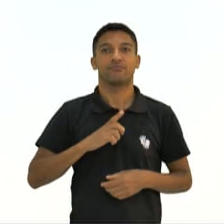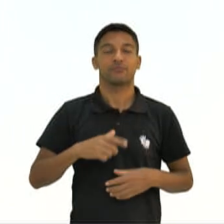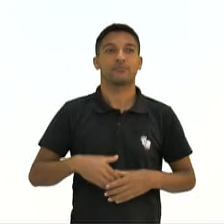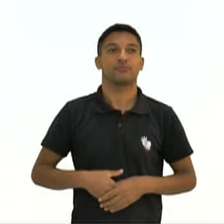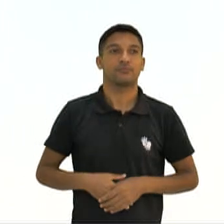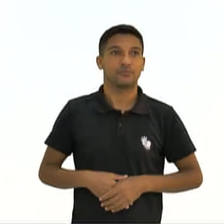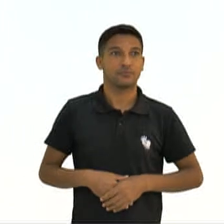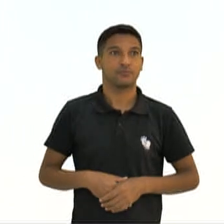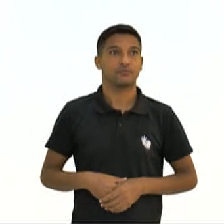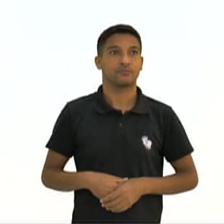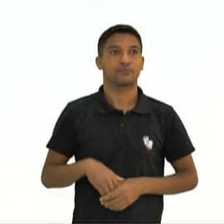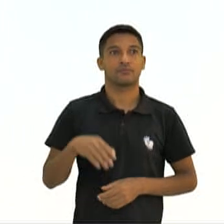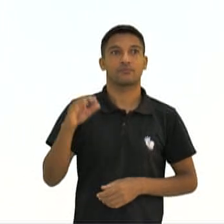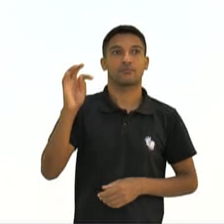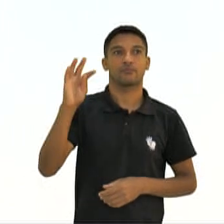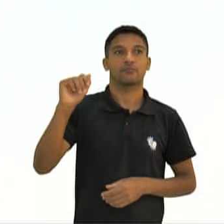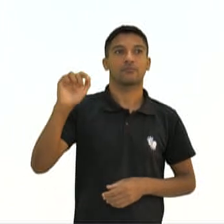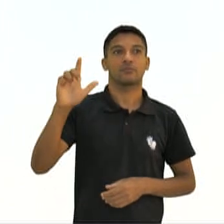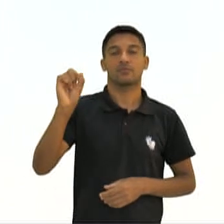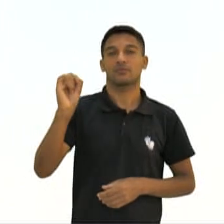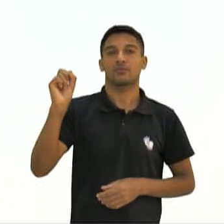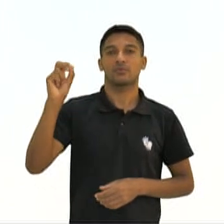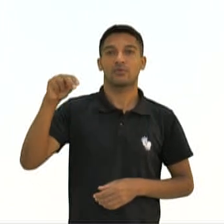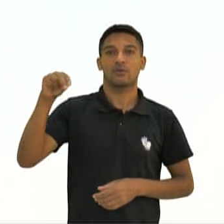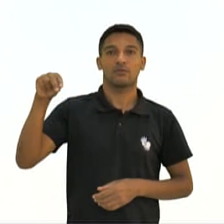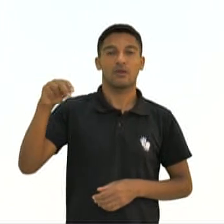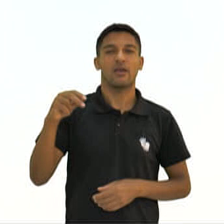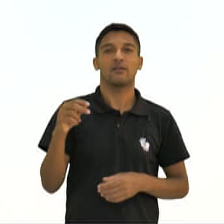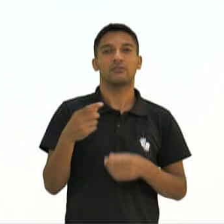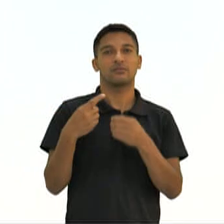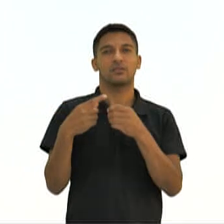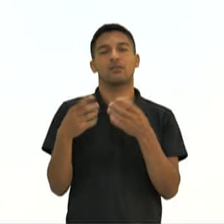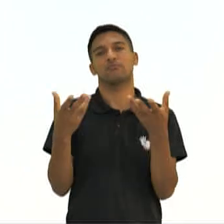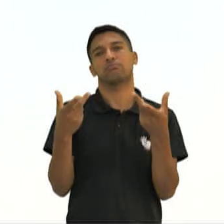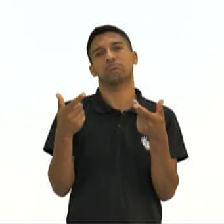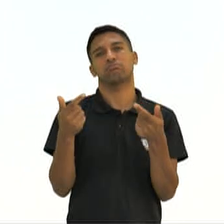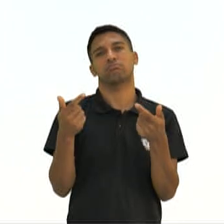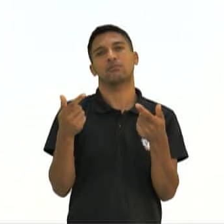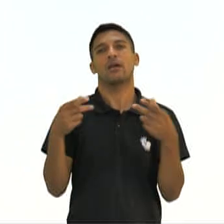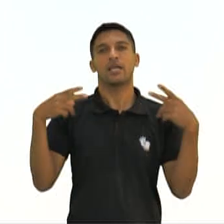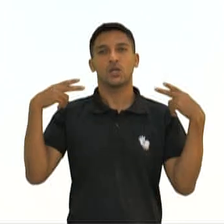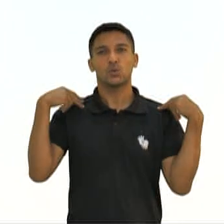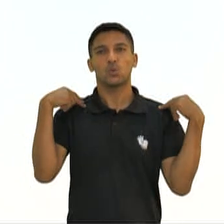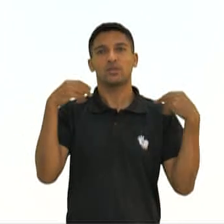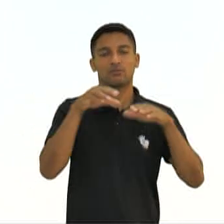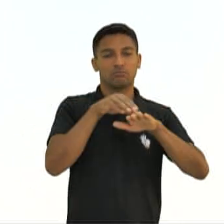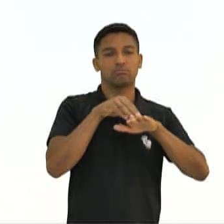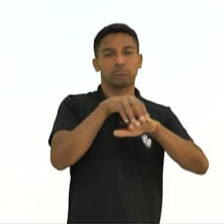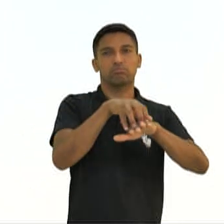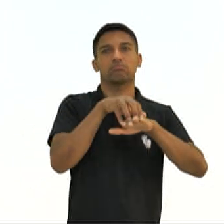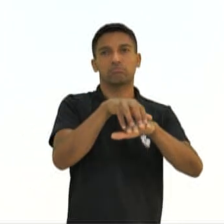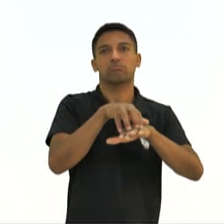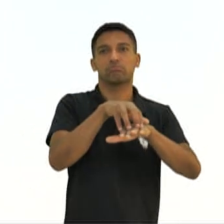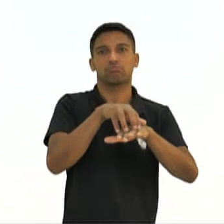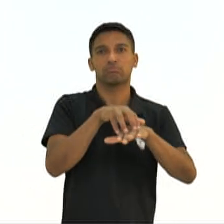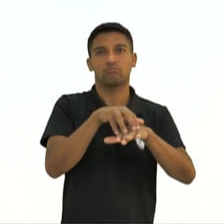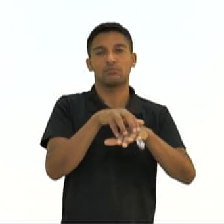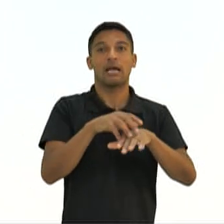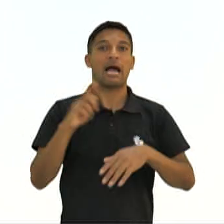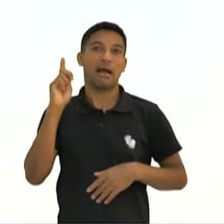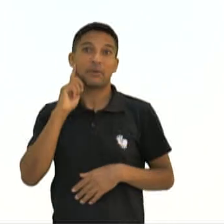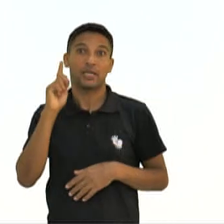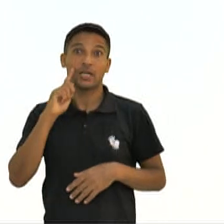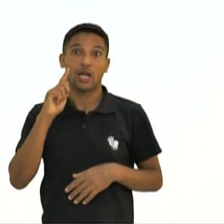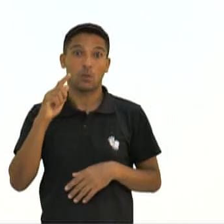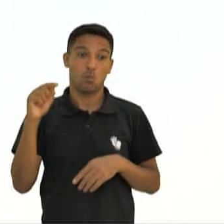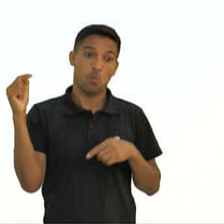Aqui Tallinn, na Estônia, né, uma cidade maravilhosa, um destino turístico muito frequentado por americanos, pessoal dos